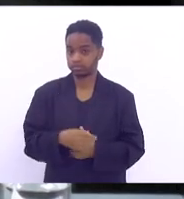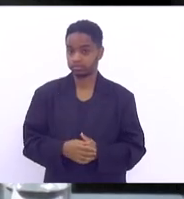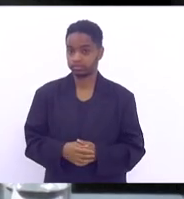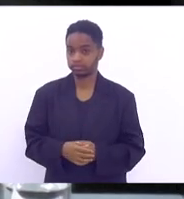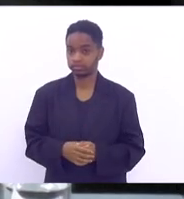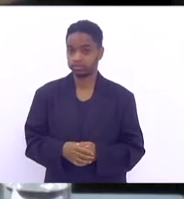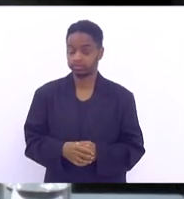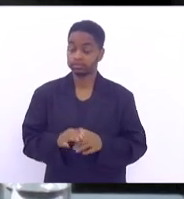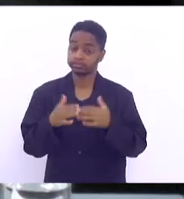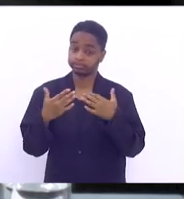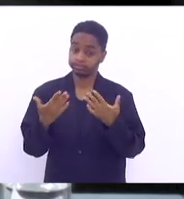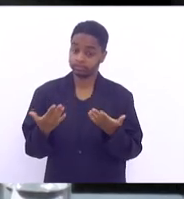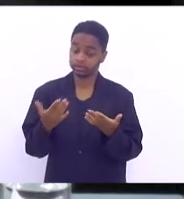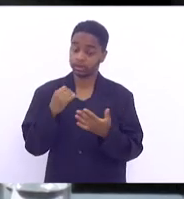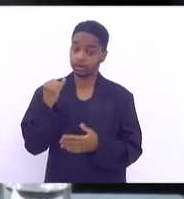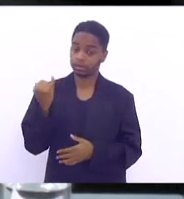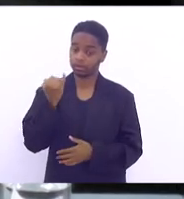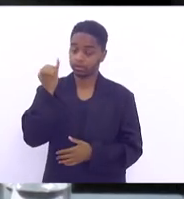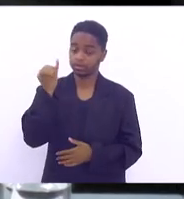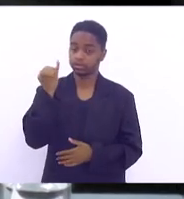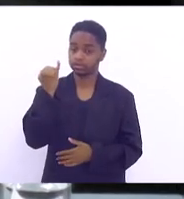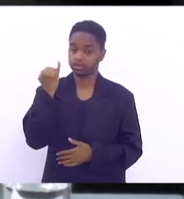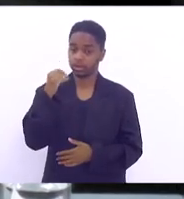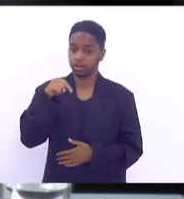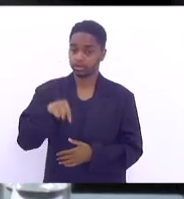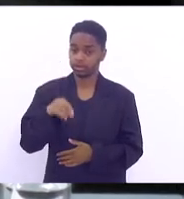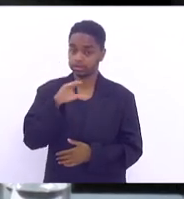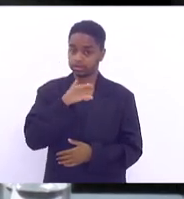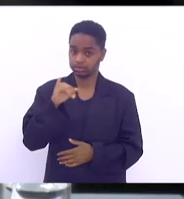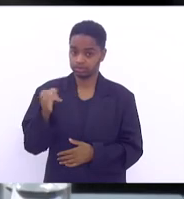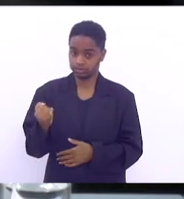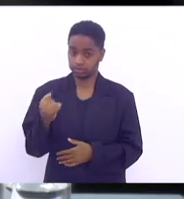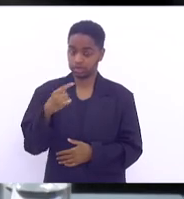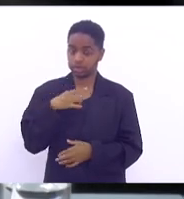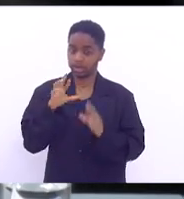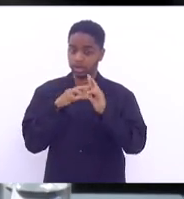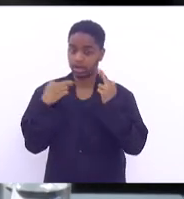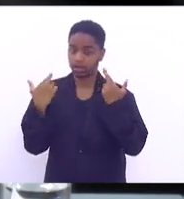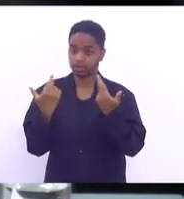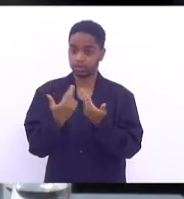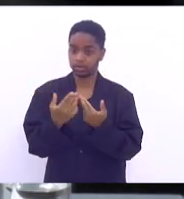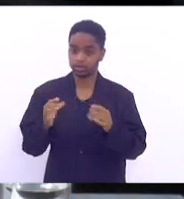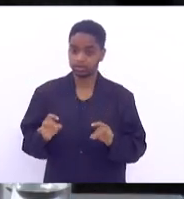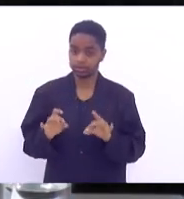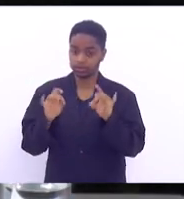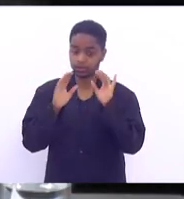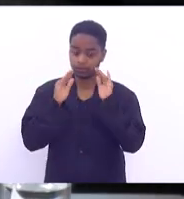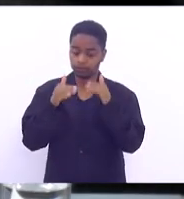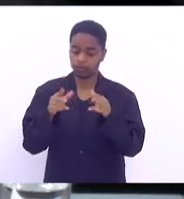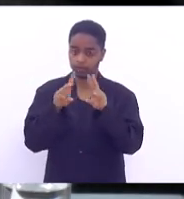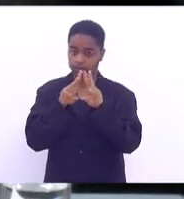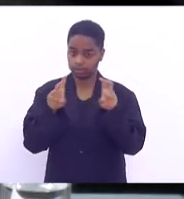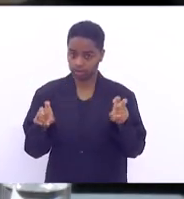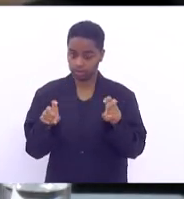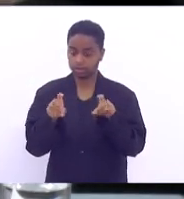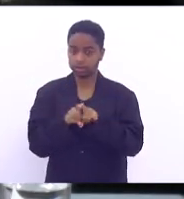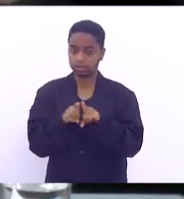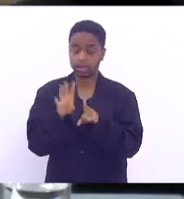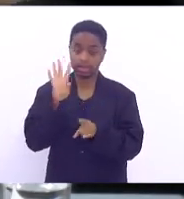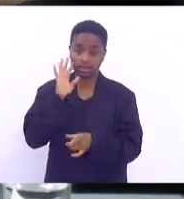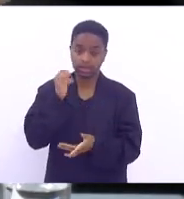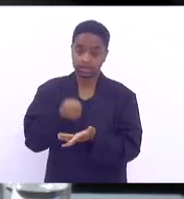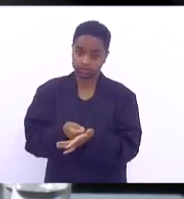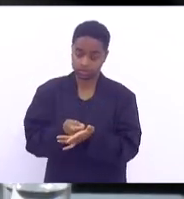Então, era razoável que a CCJ fizesse uma reunião específica sobre esse tema e